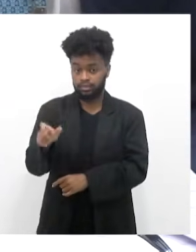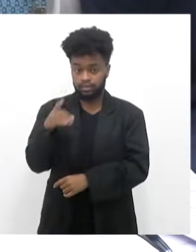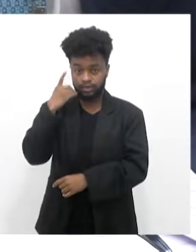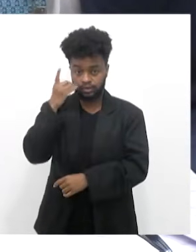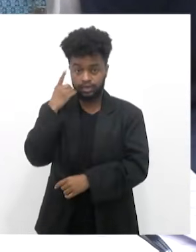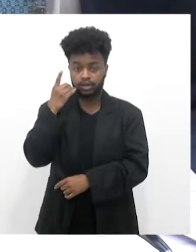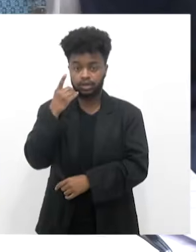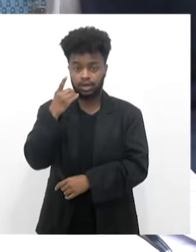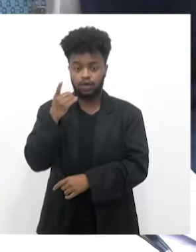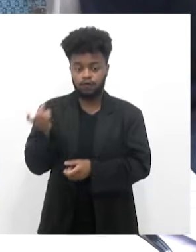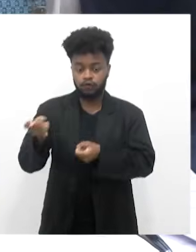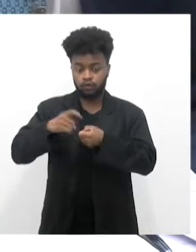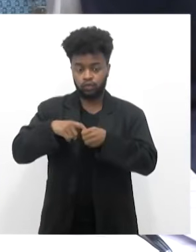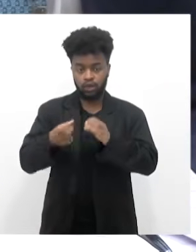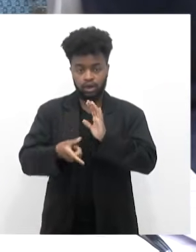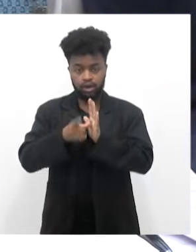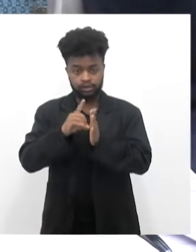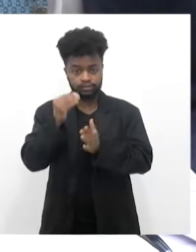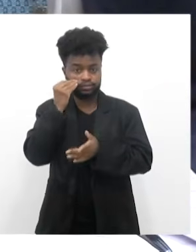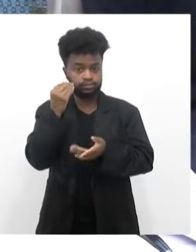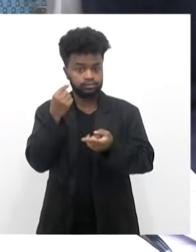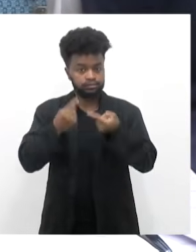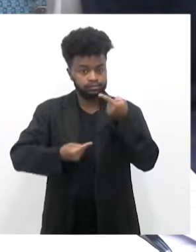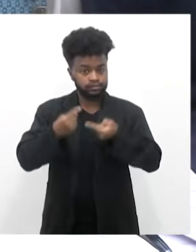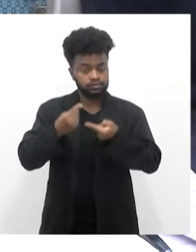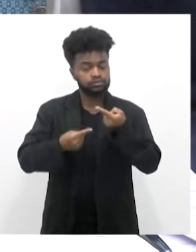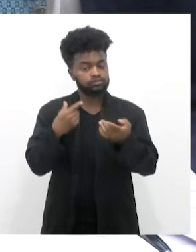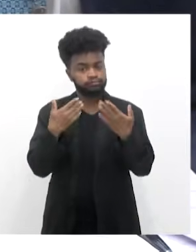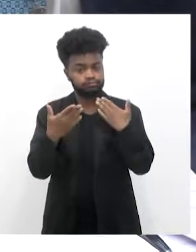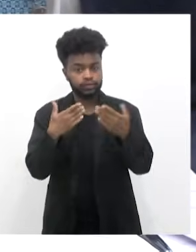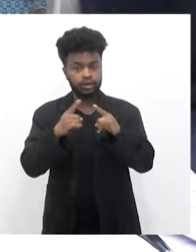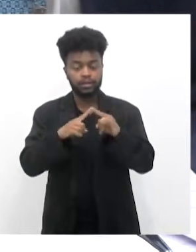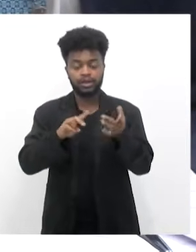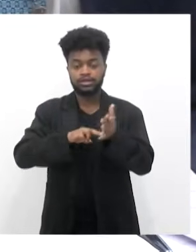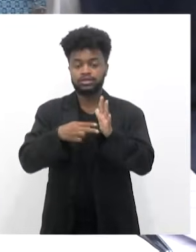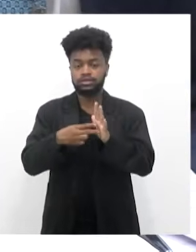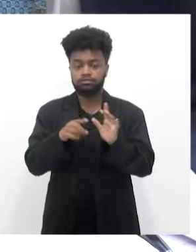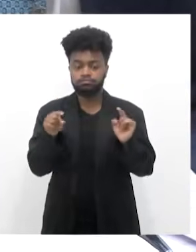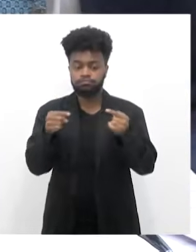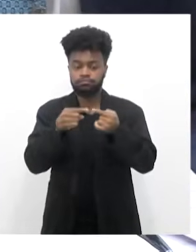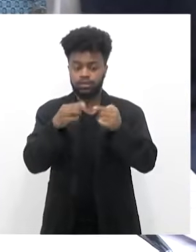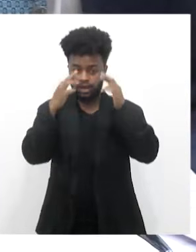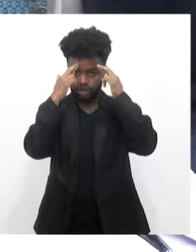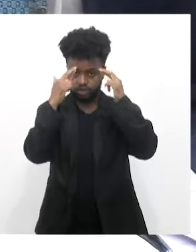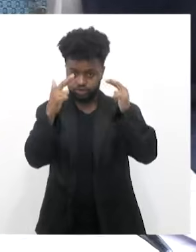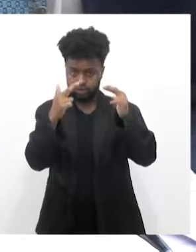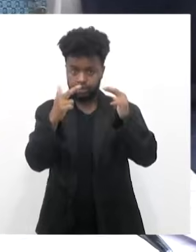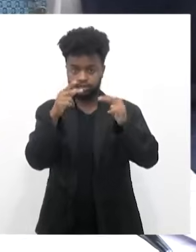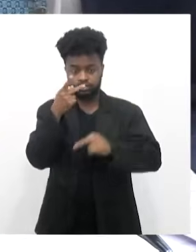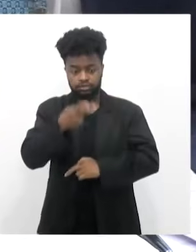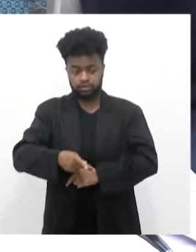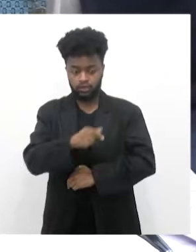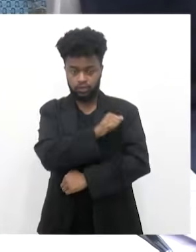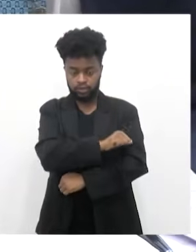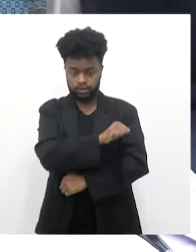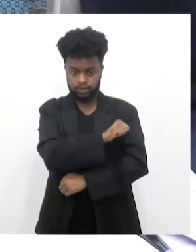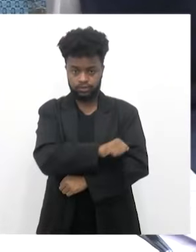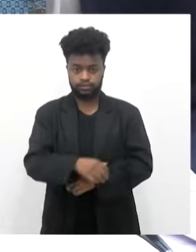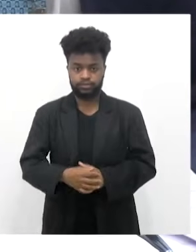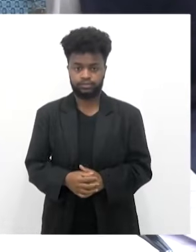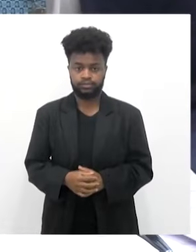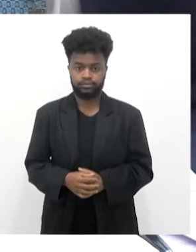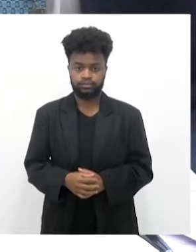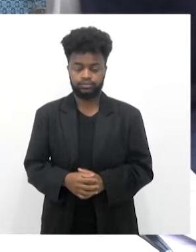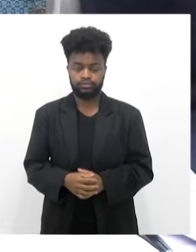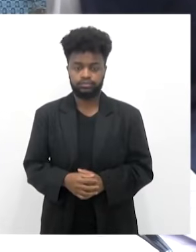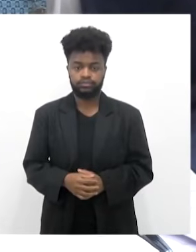sua vinda para poder debater, dialogar mais, e isso é sinal do respeito que se tem ao Estado do Rio de Janeiro, né? Mesmo